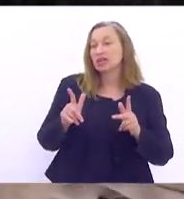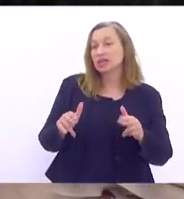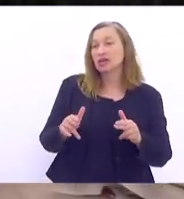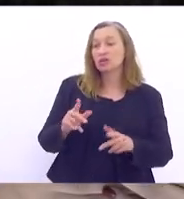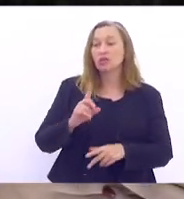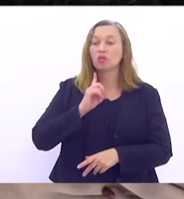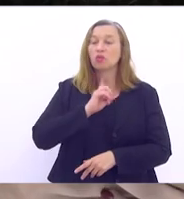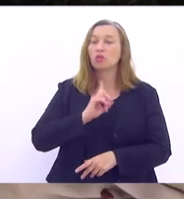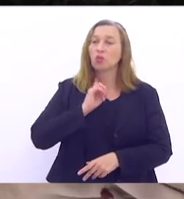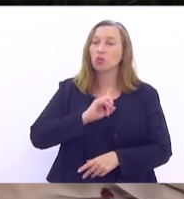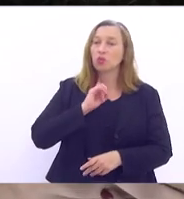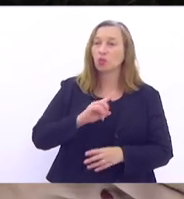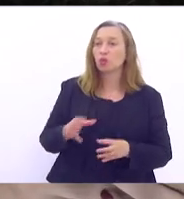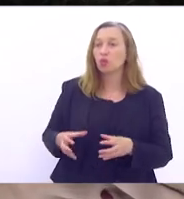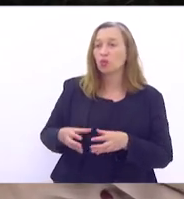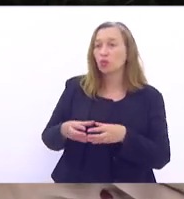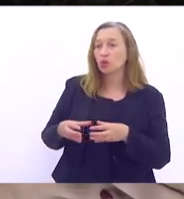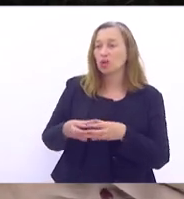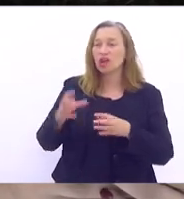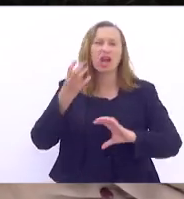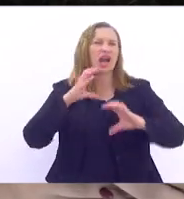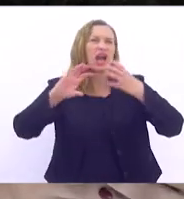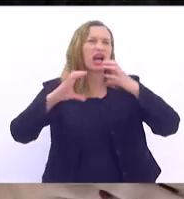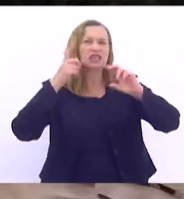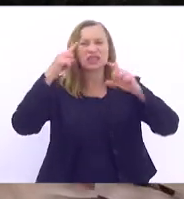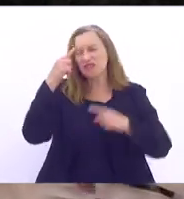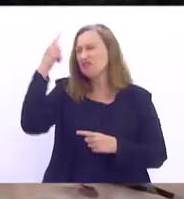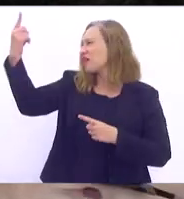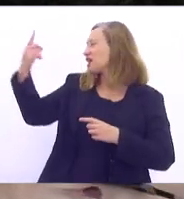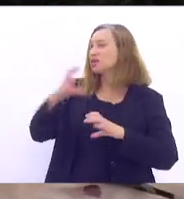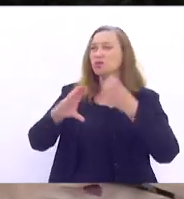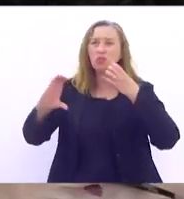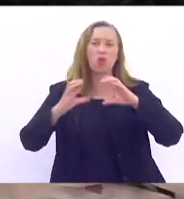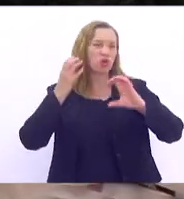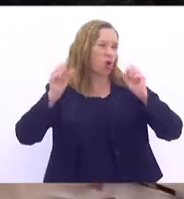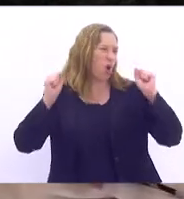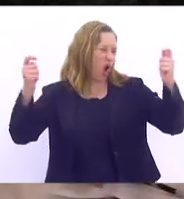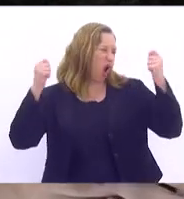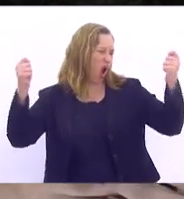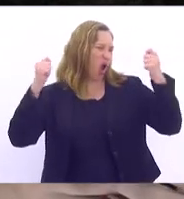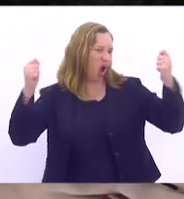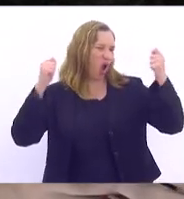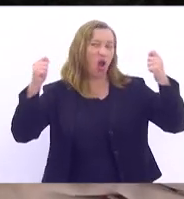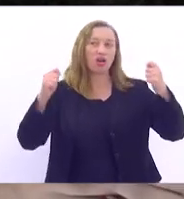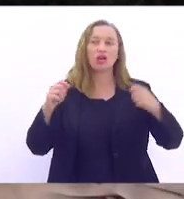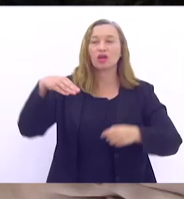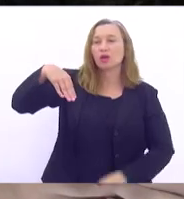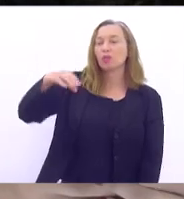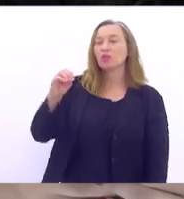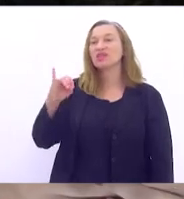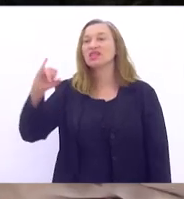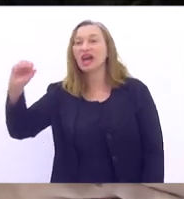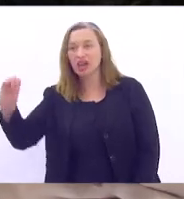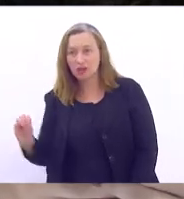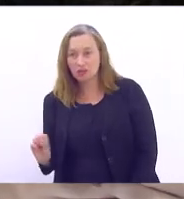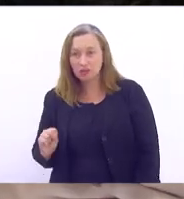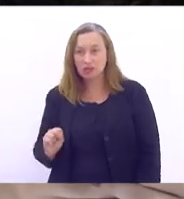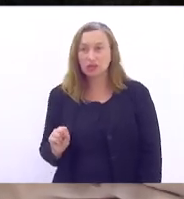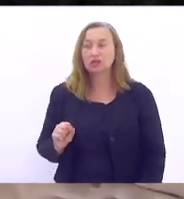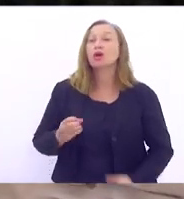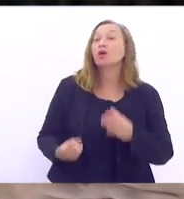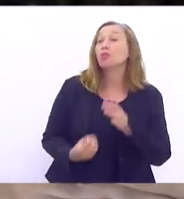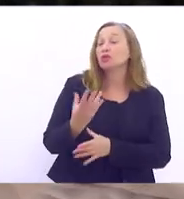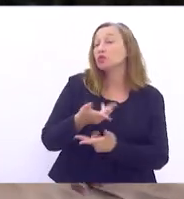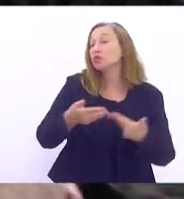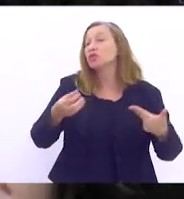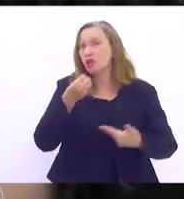dão um verdadeiro show, inventam músicas, empurram a torcida, fazem mosaicos, enfim. Produz também